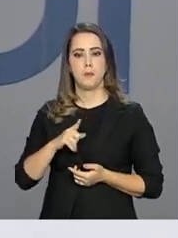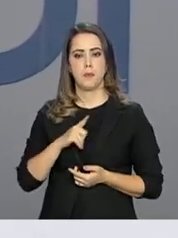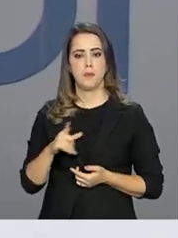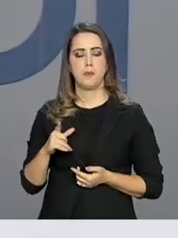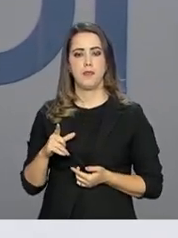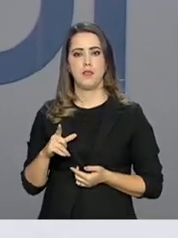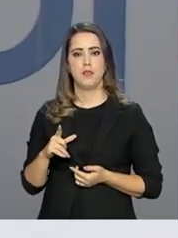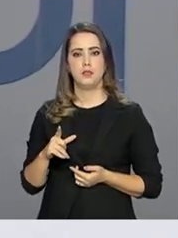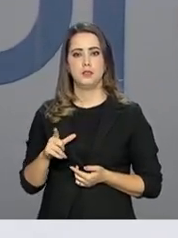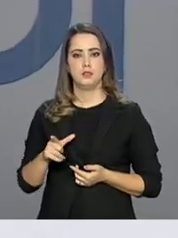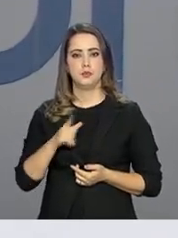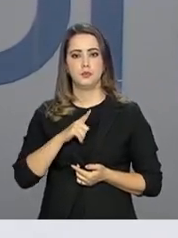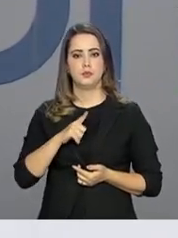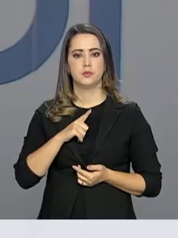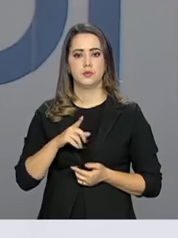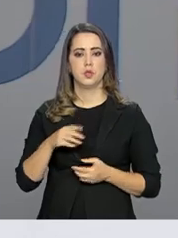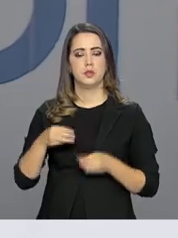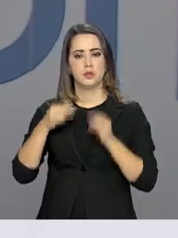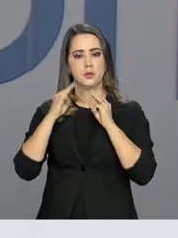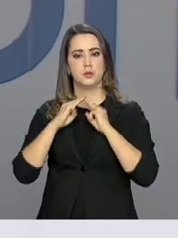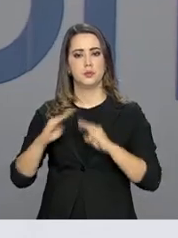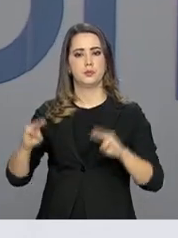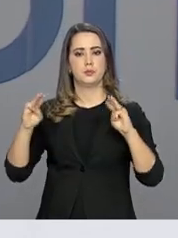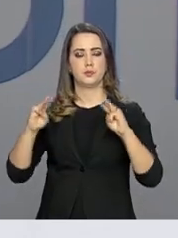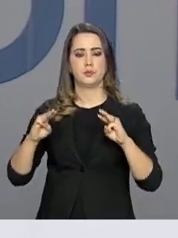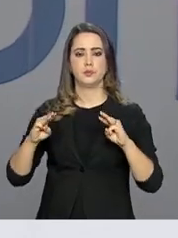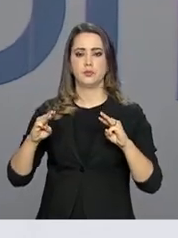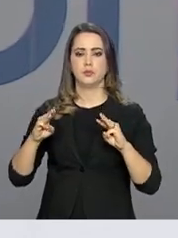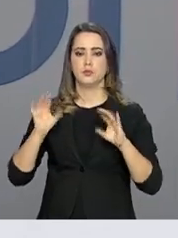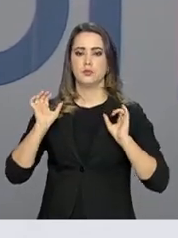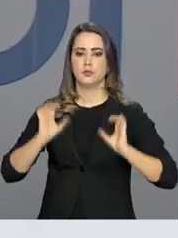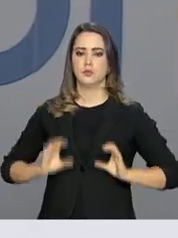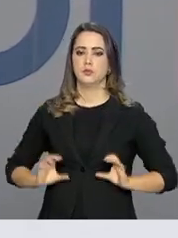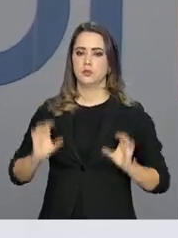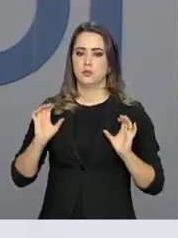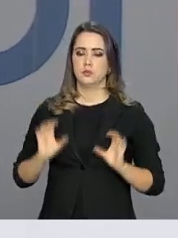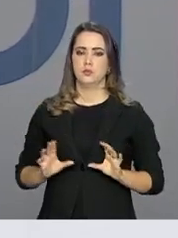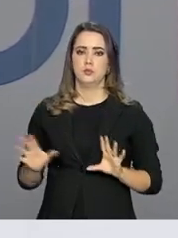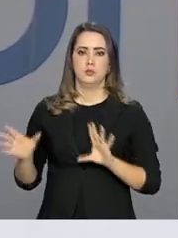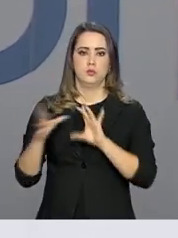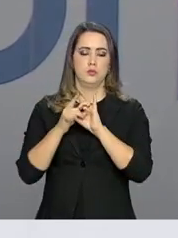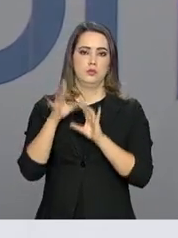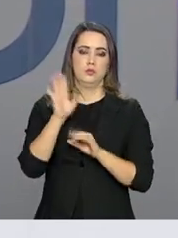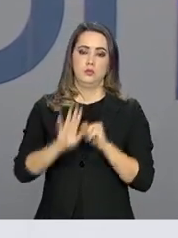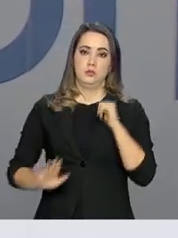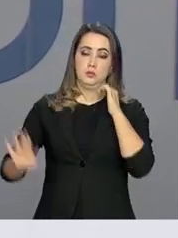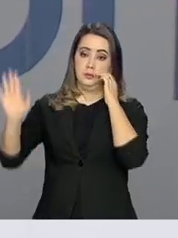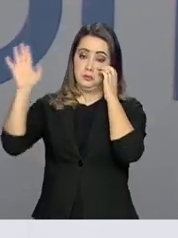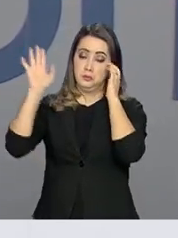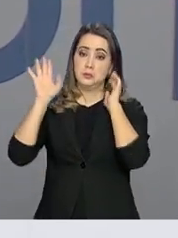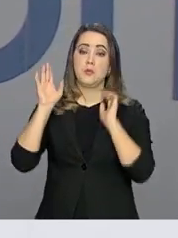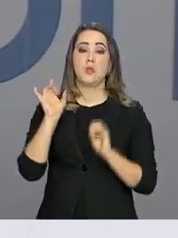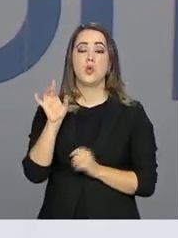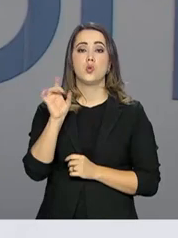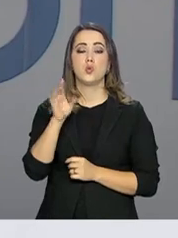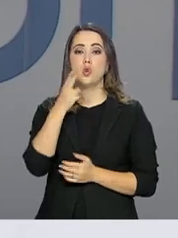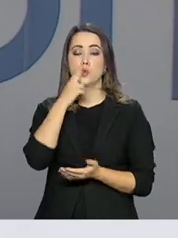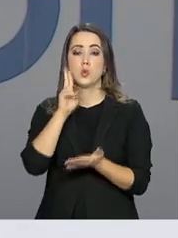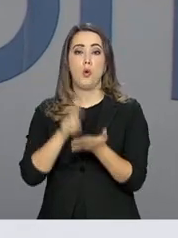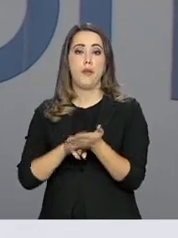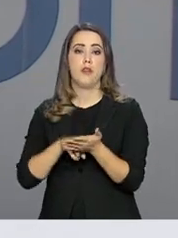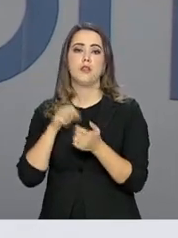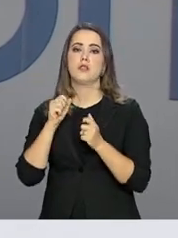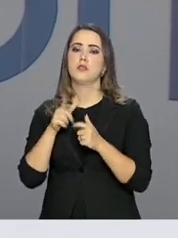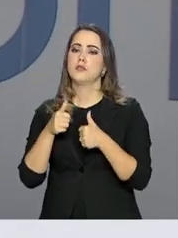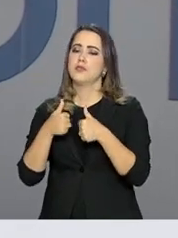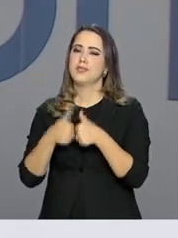uma uma missão de de cidadania de integração nacional somente os correios estão